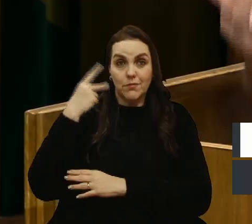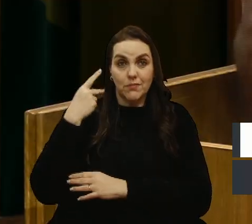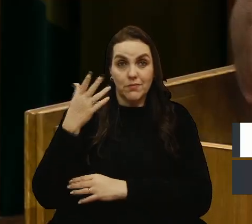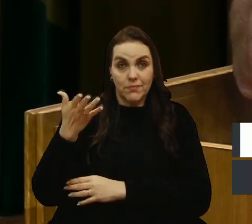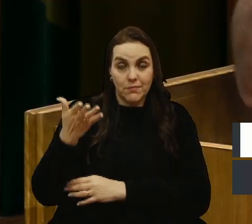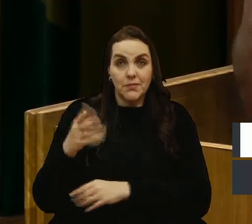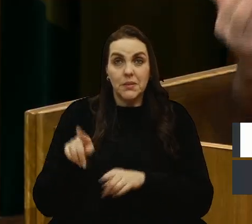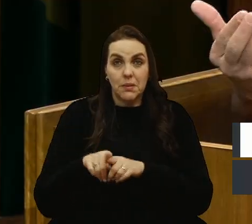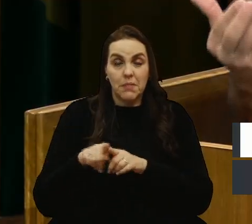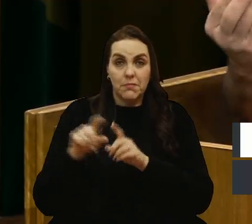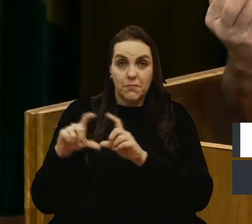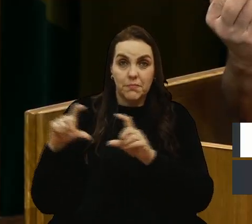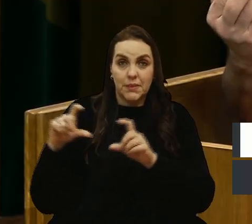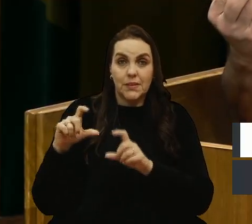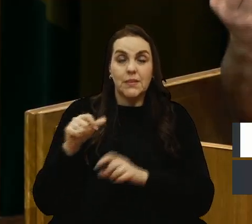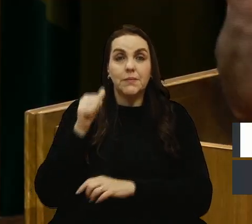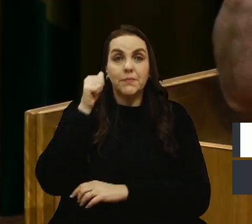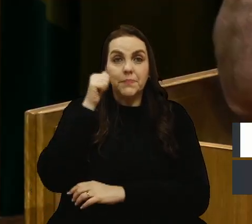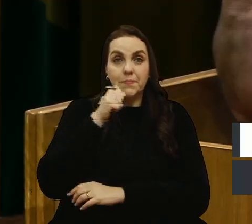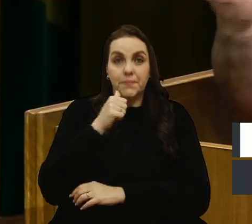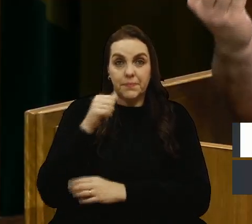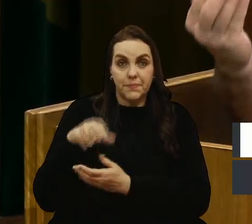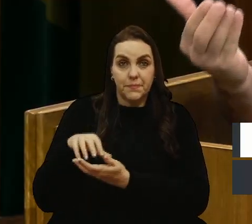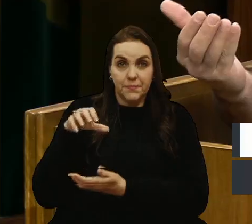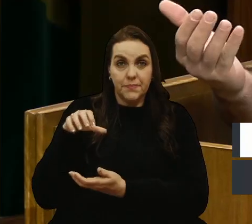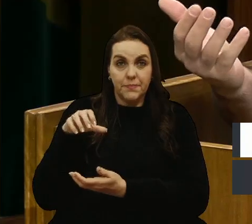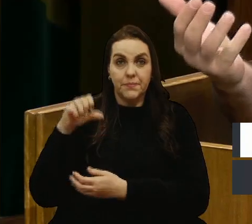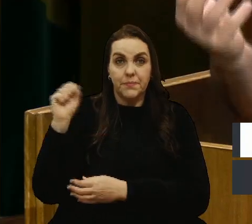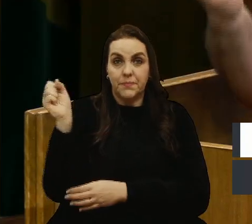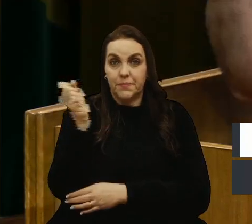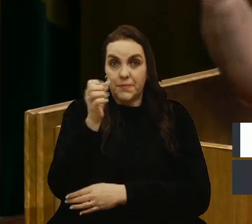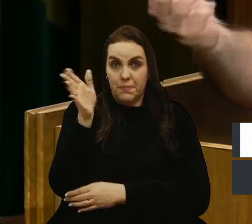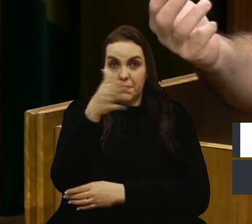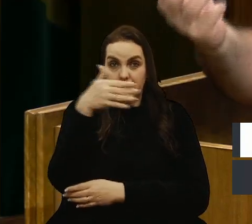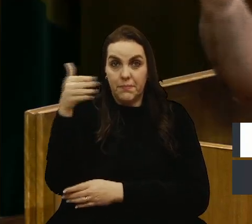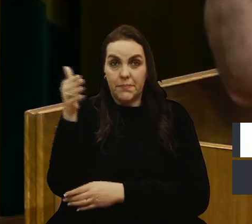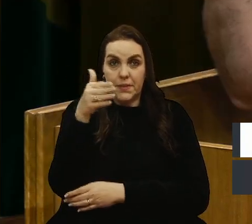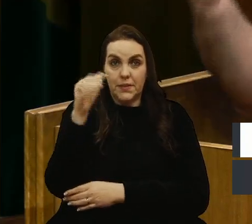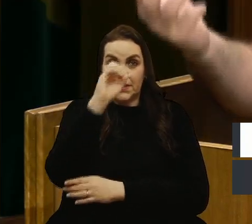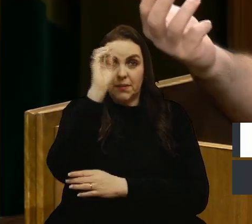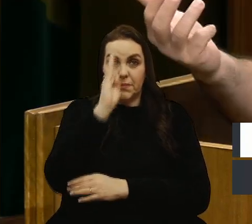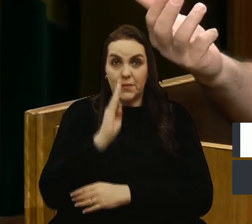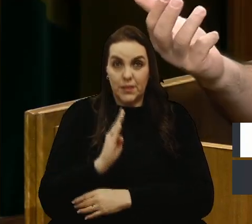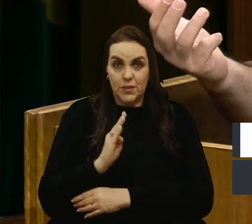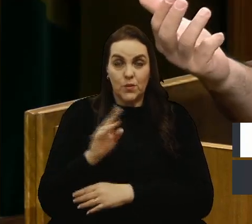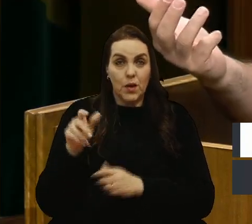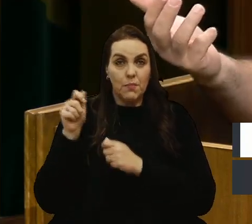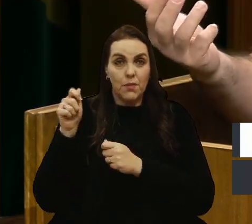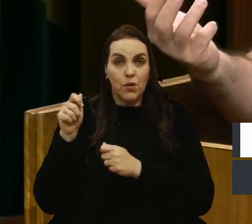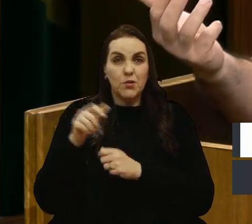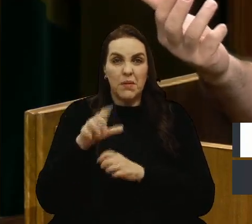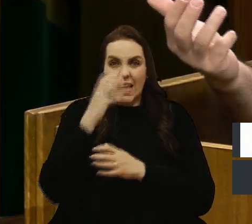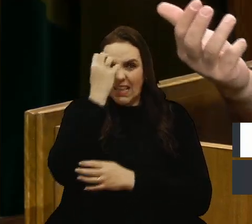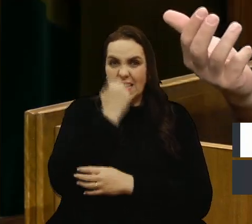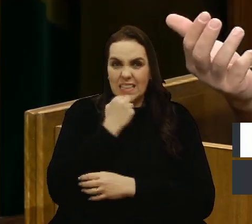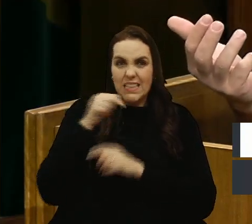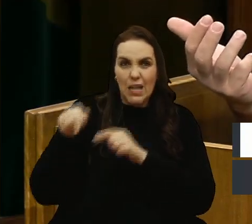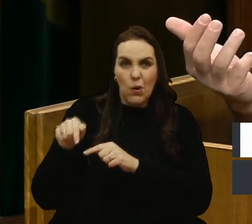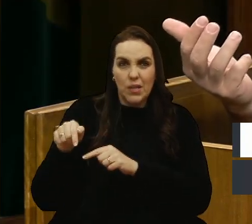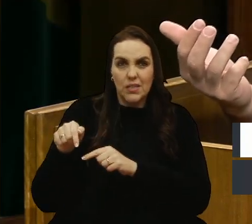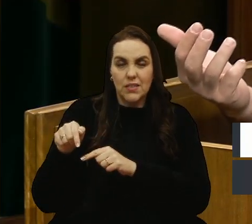intitulando senhoras com a bandeira do Brasil na mão, chamando-as de terroristas. E nós